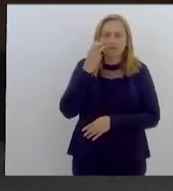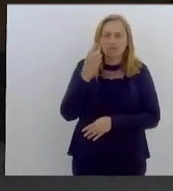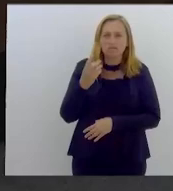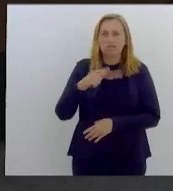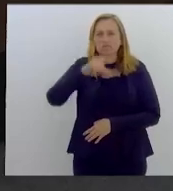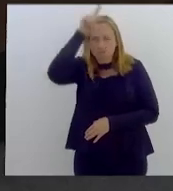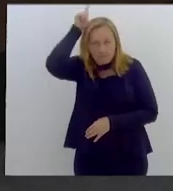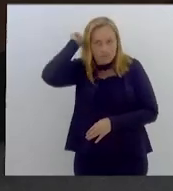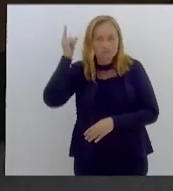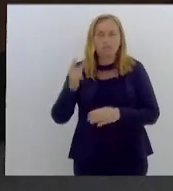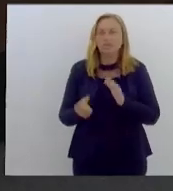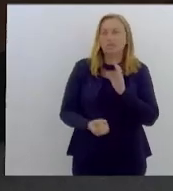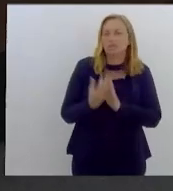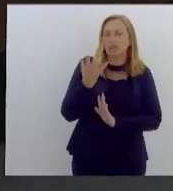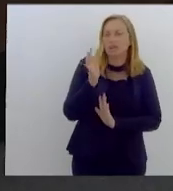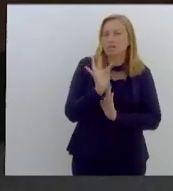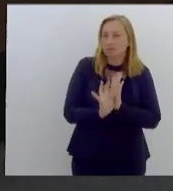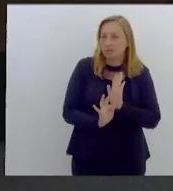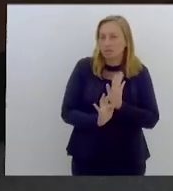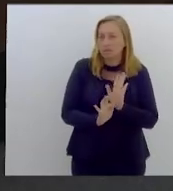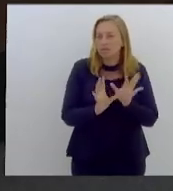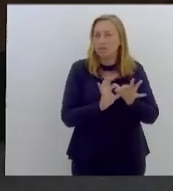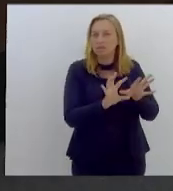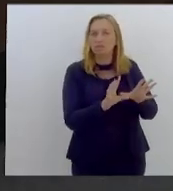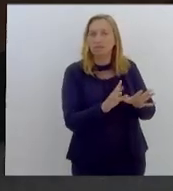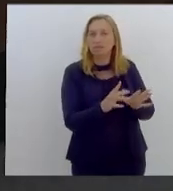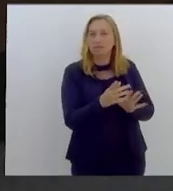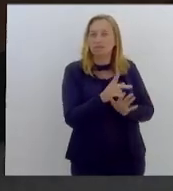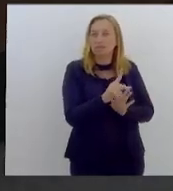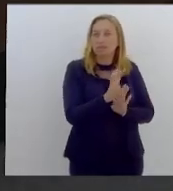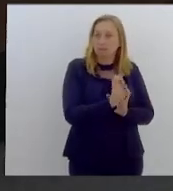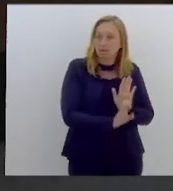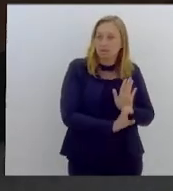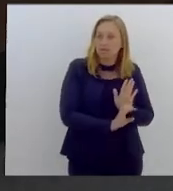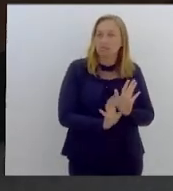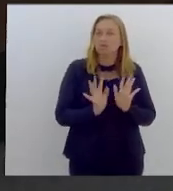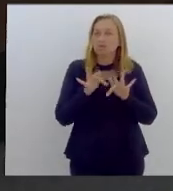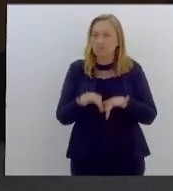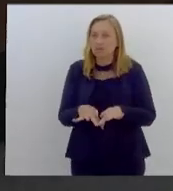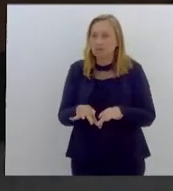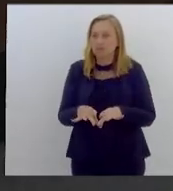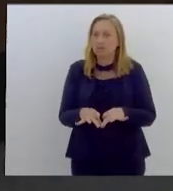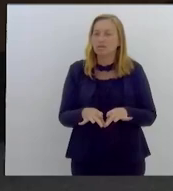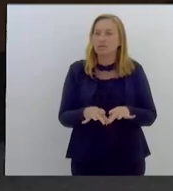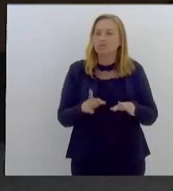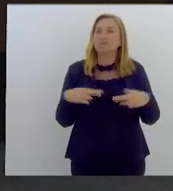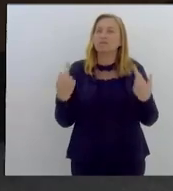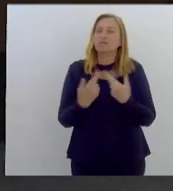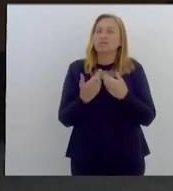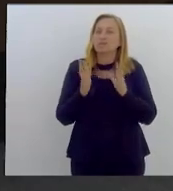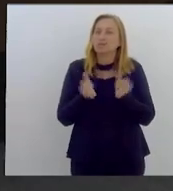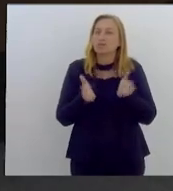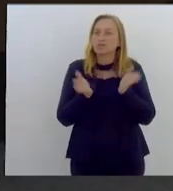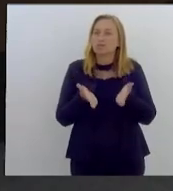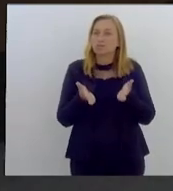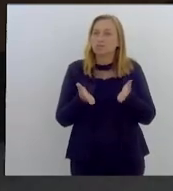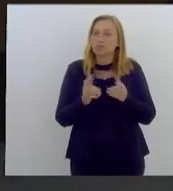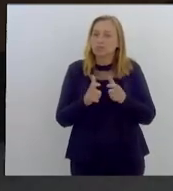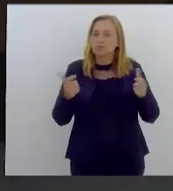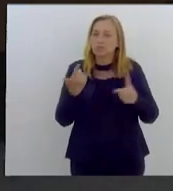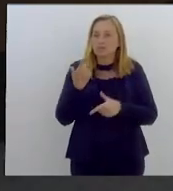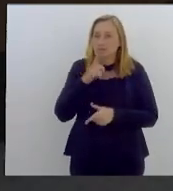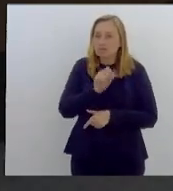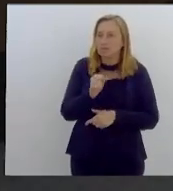que construíram o texto, abriram mão das suas emendas. E a gente termina essa sessão de hoje com uma grande